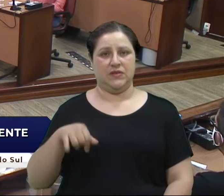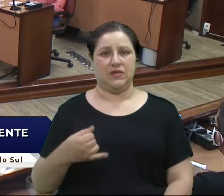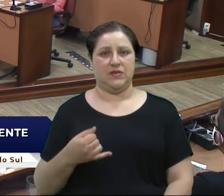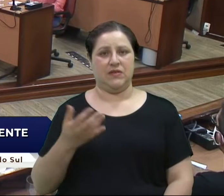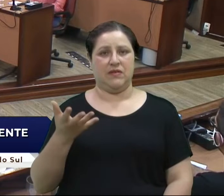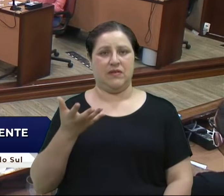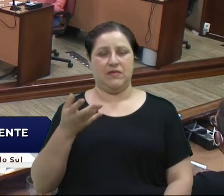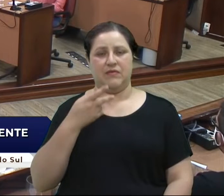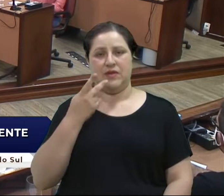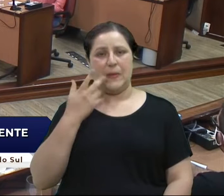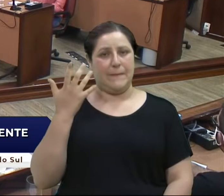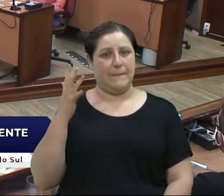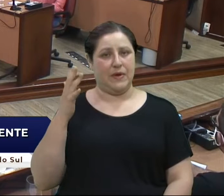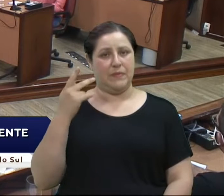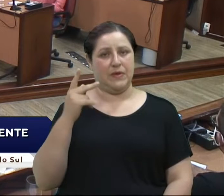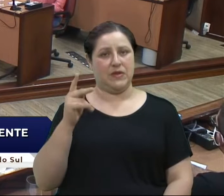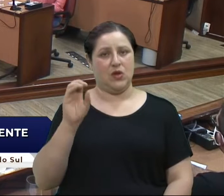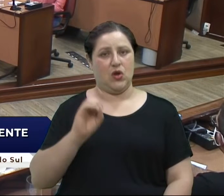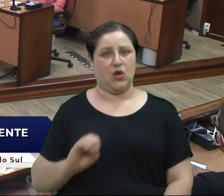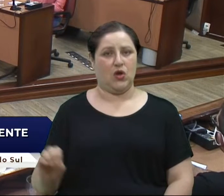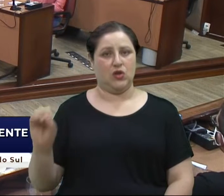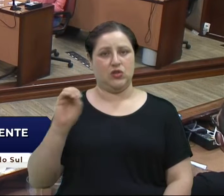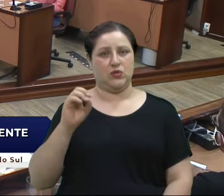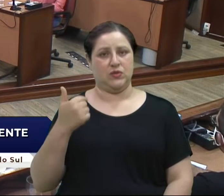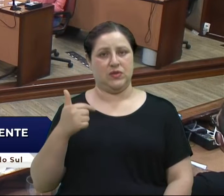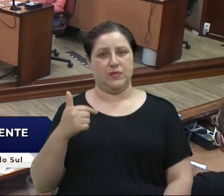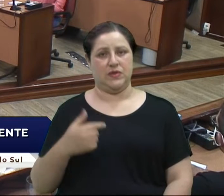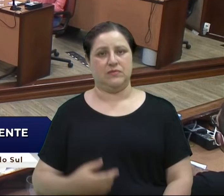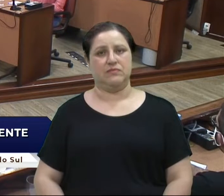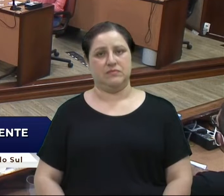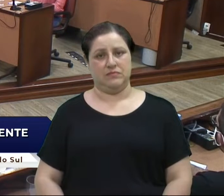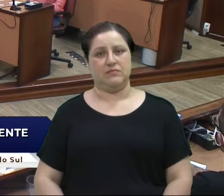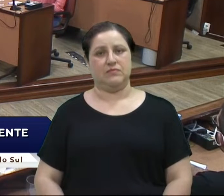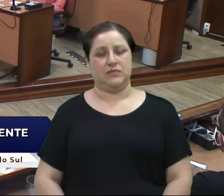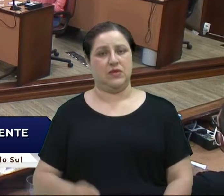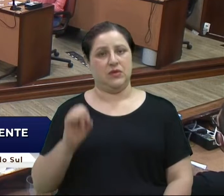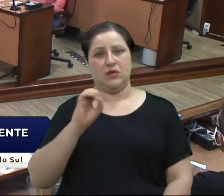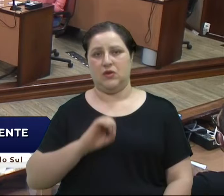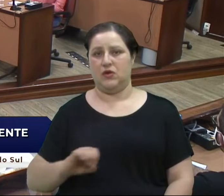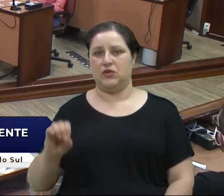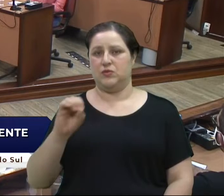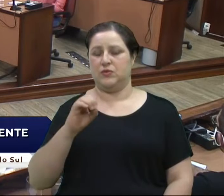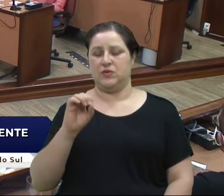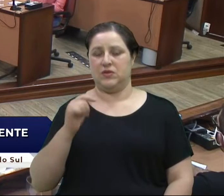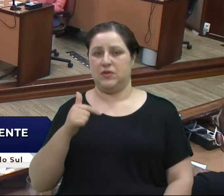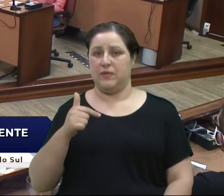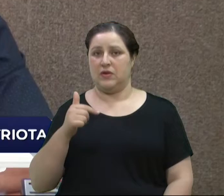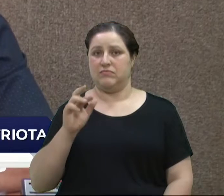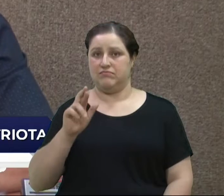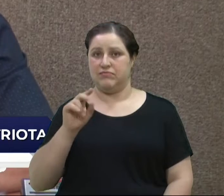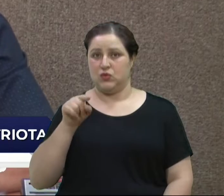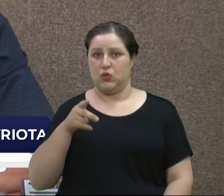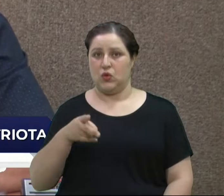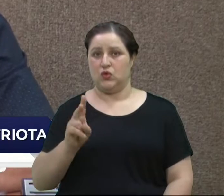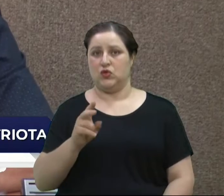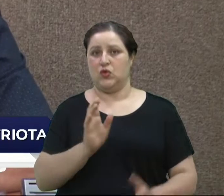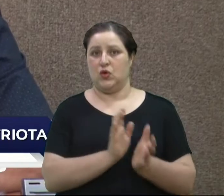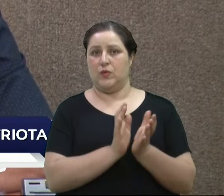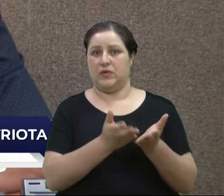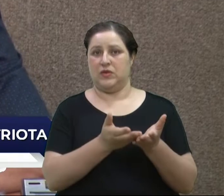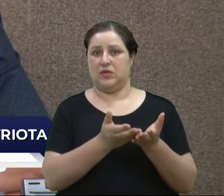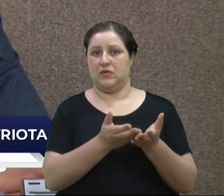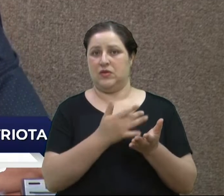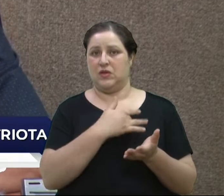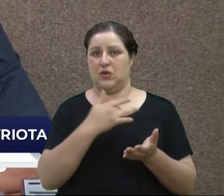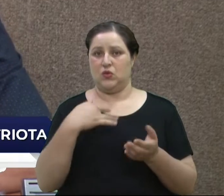lhe parabenizar pelo seu excelente trabalho. Excelente, e espero que o senhor continue com a Comissão da Saúde. O senhor faz